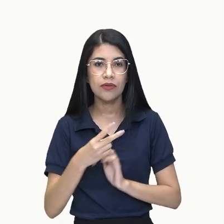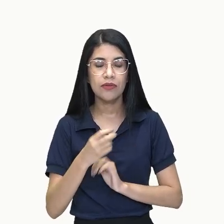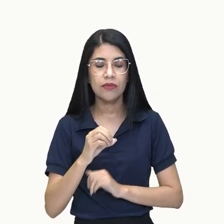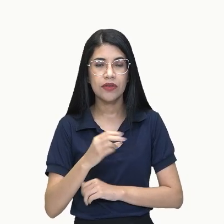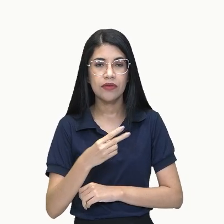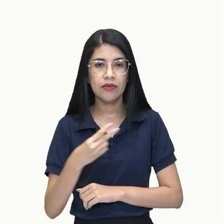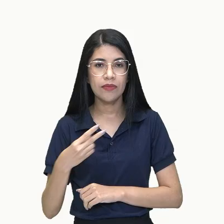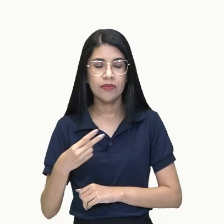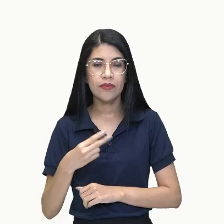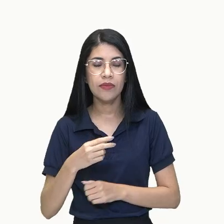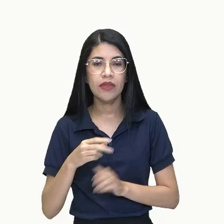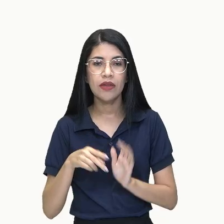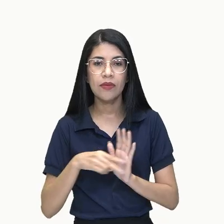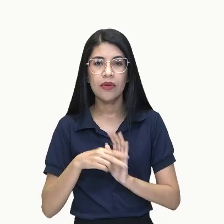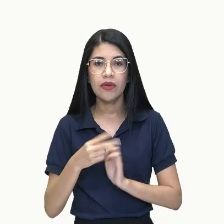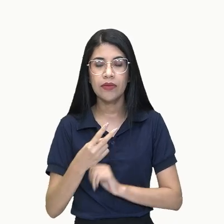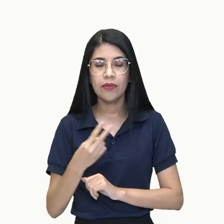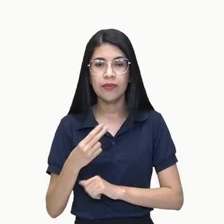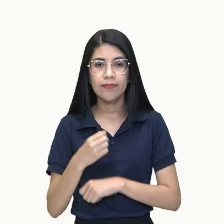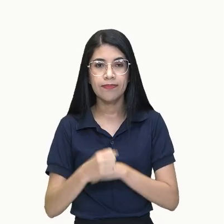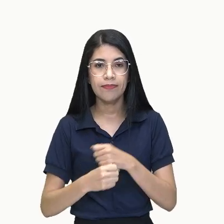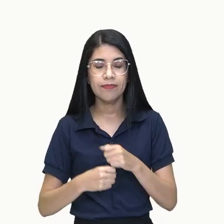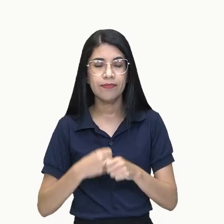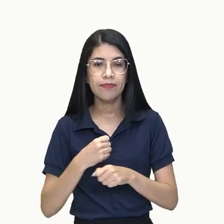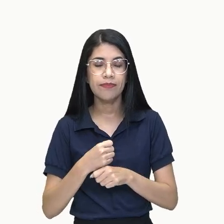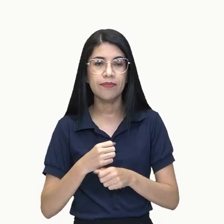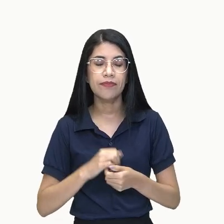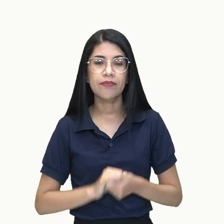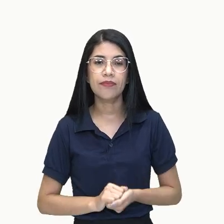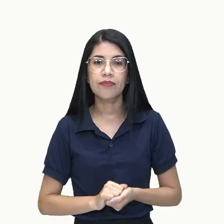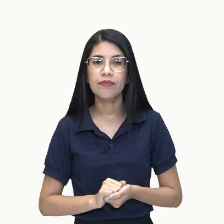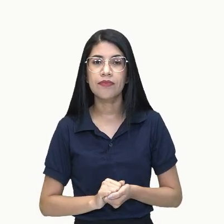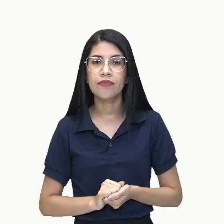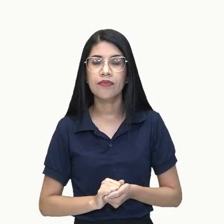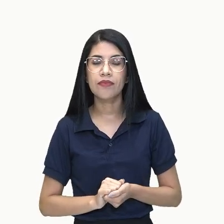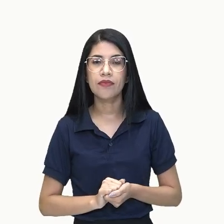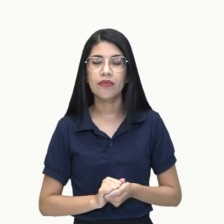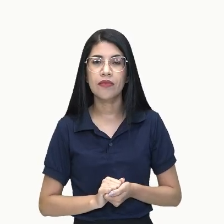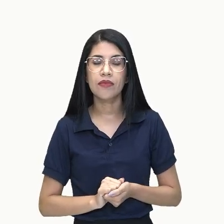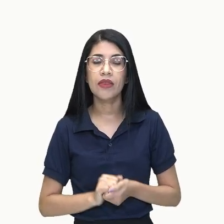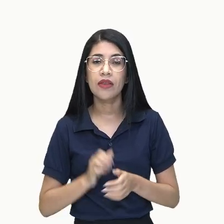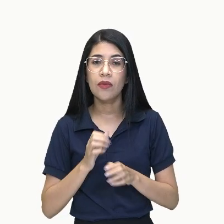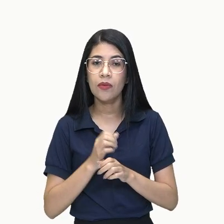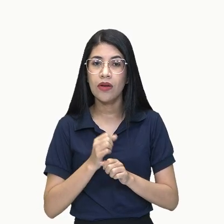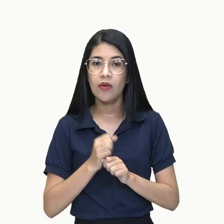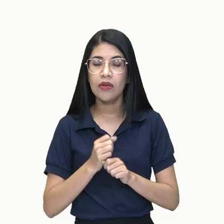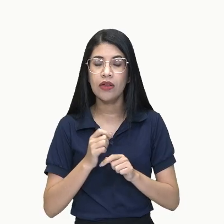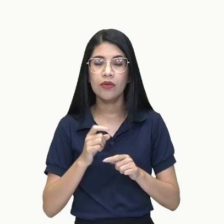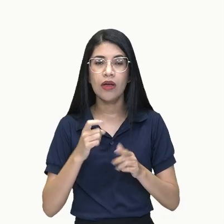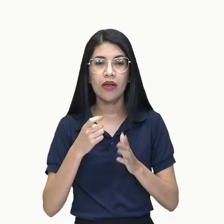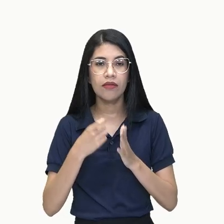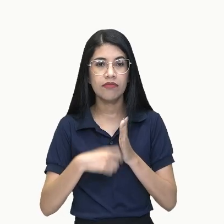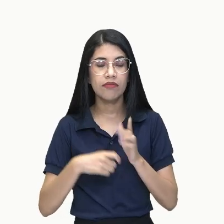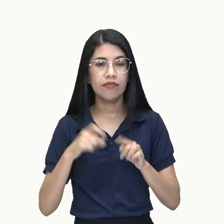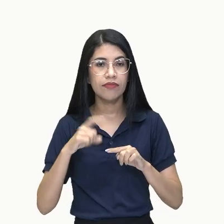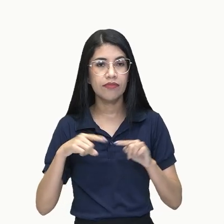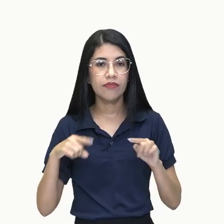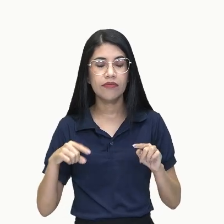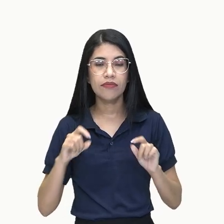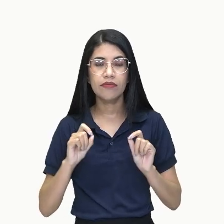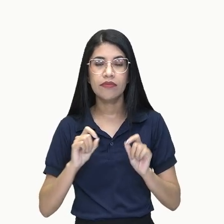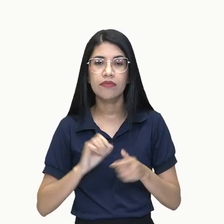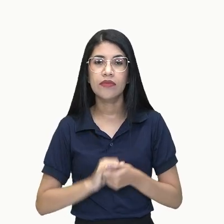Claro, 24 menos 22 é igual a 2 anos, certo? E aí, fazendo o cálculo da taxa de variação, né, taxa de